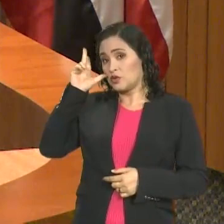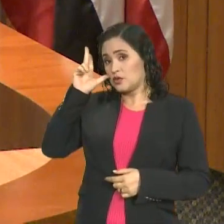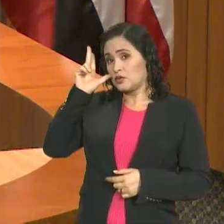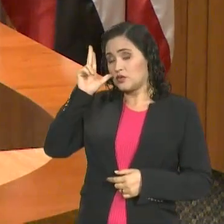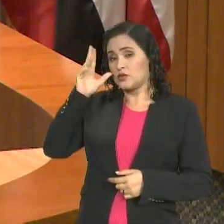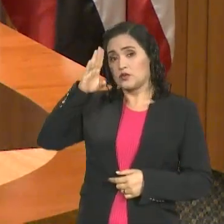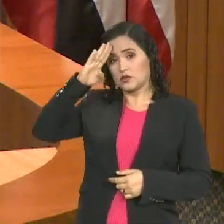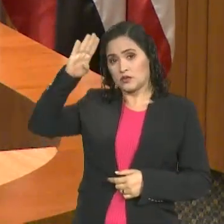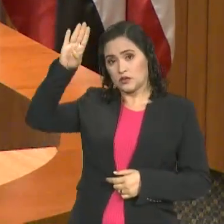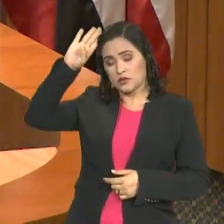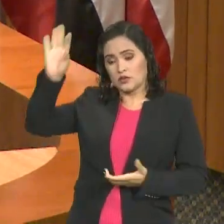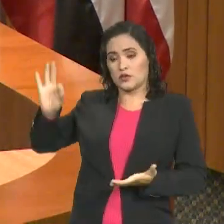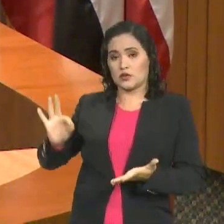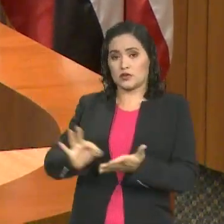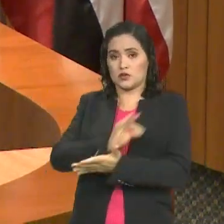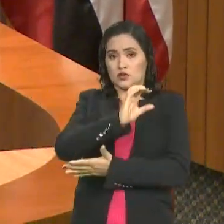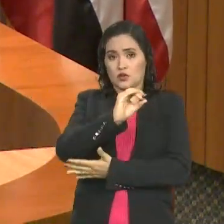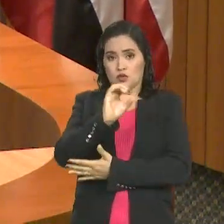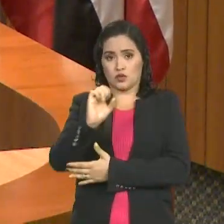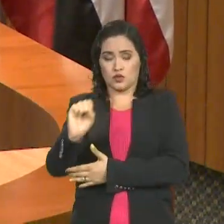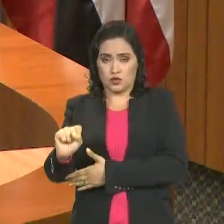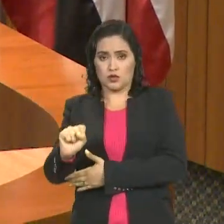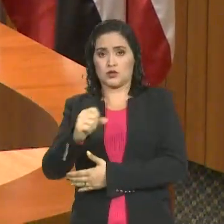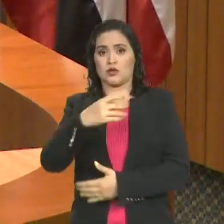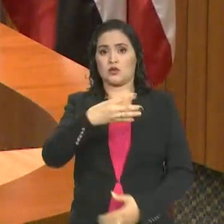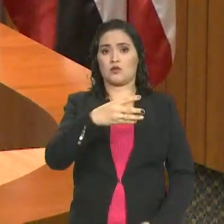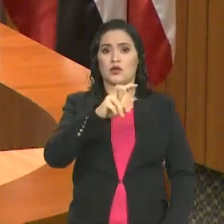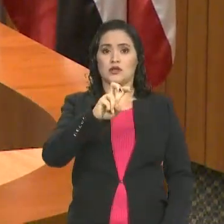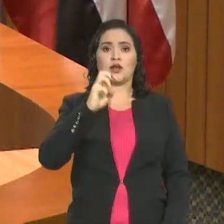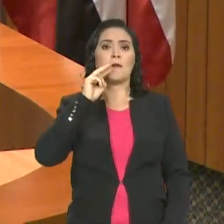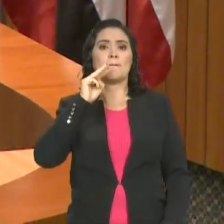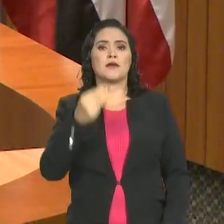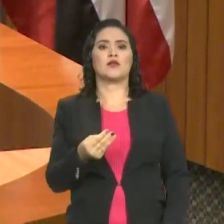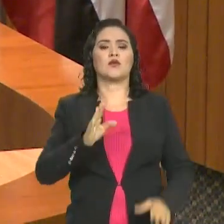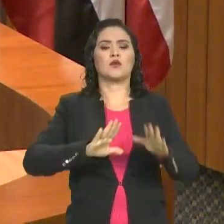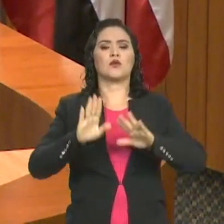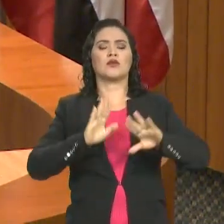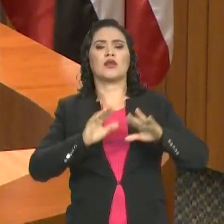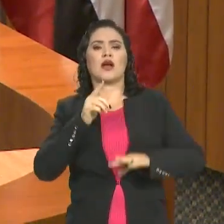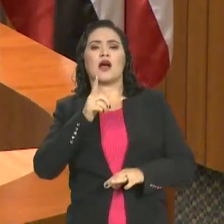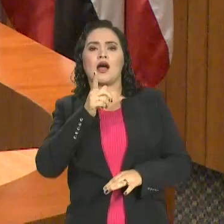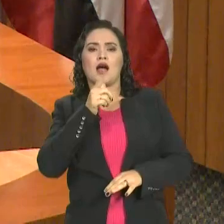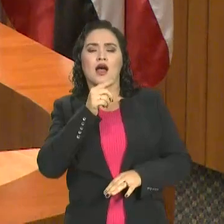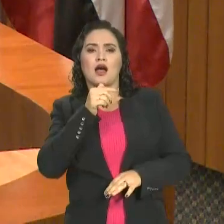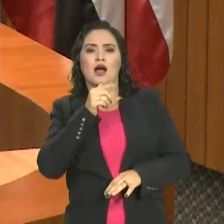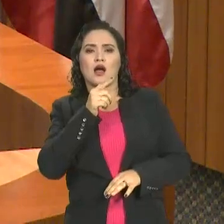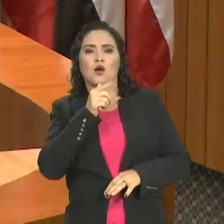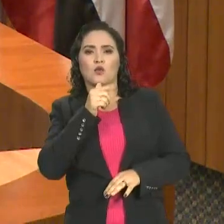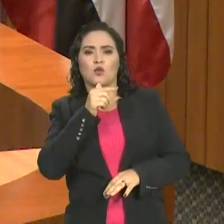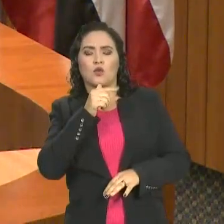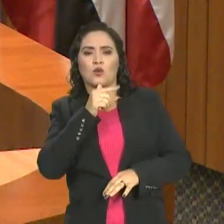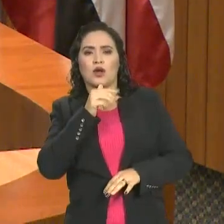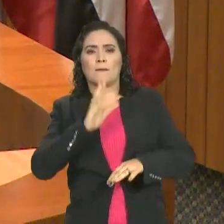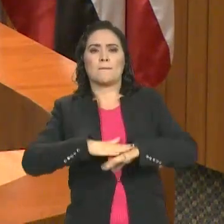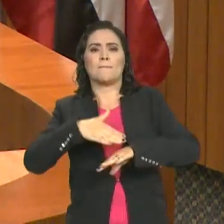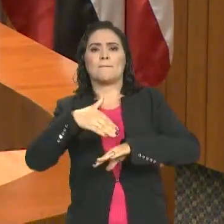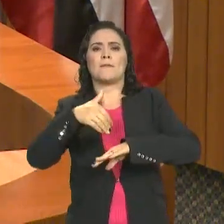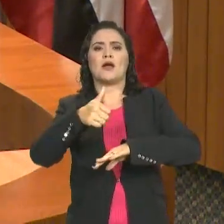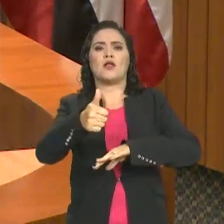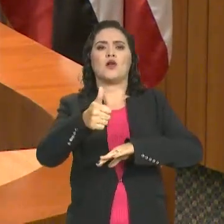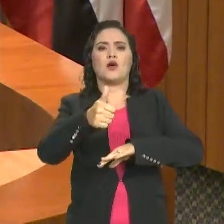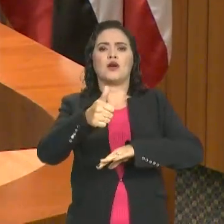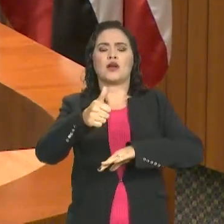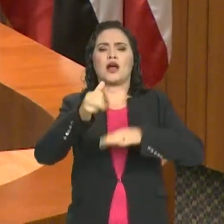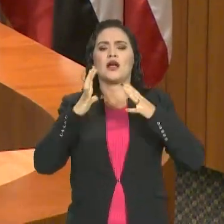serviço, 45 milhões para fazer tratamento de água para melhorar a balneabilidade das praias. Pergunta se o prefeito